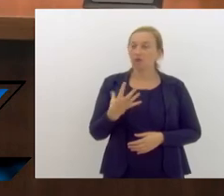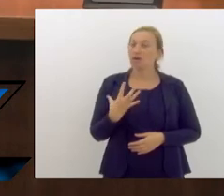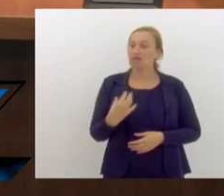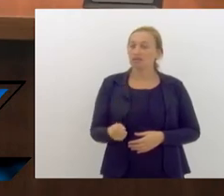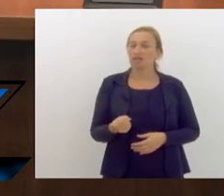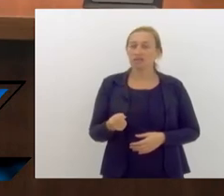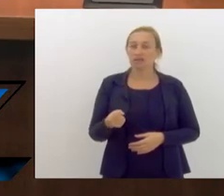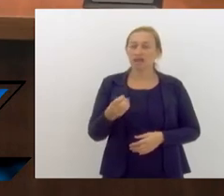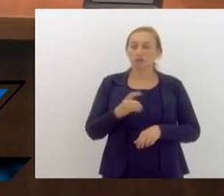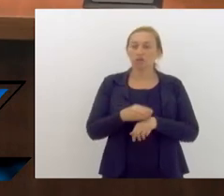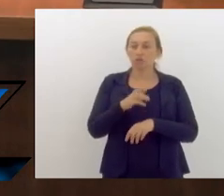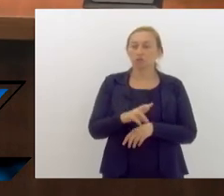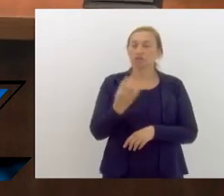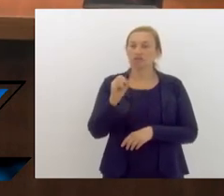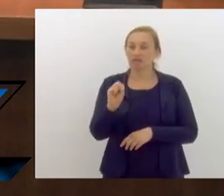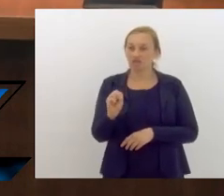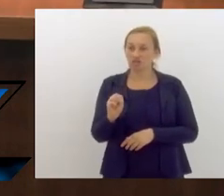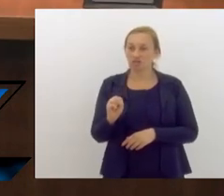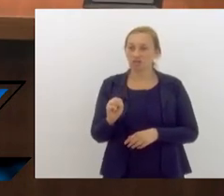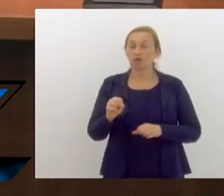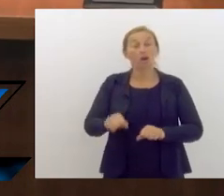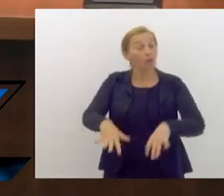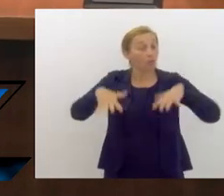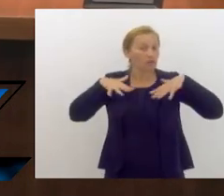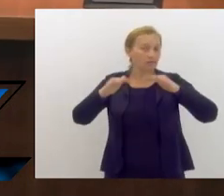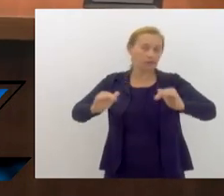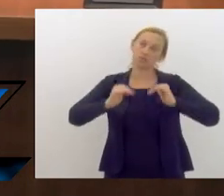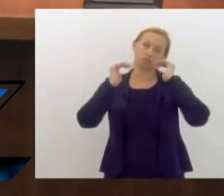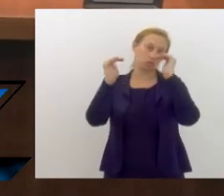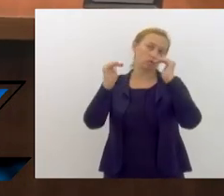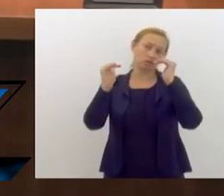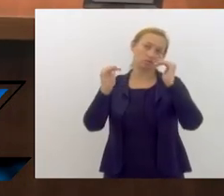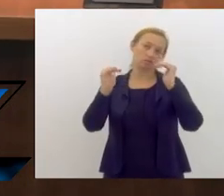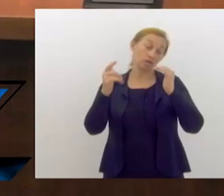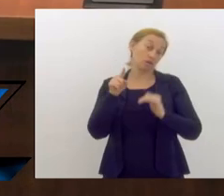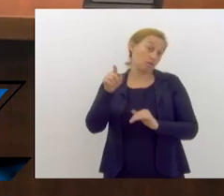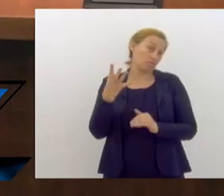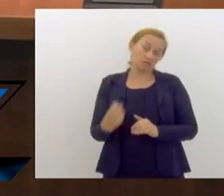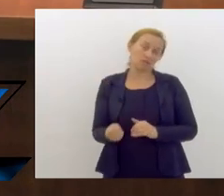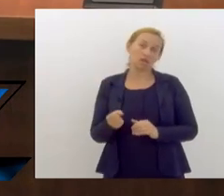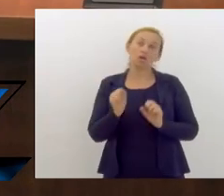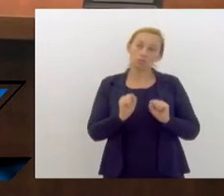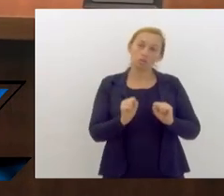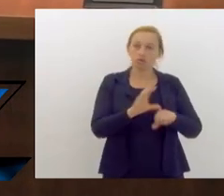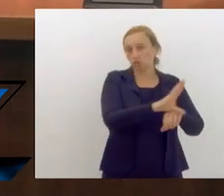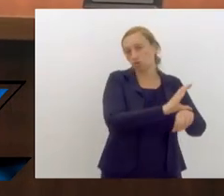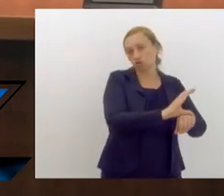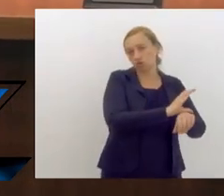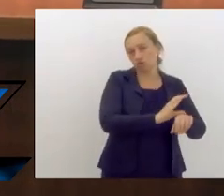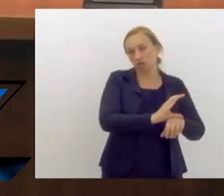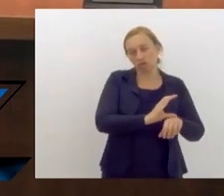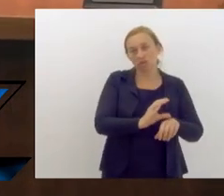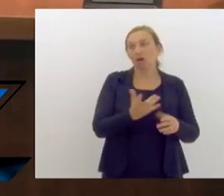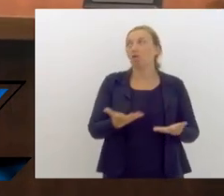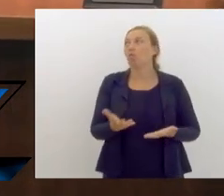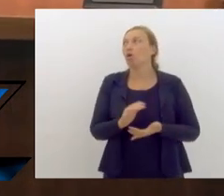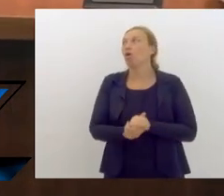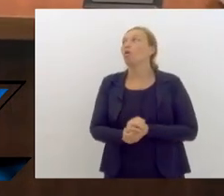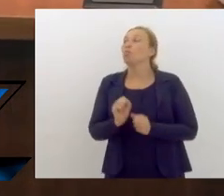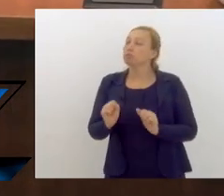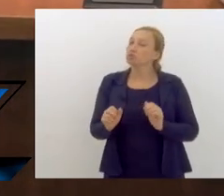é o plenário que é soberano Ele Decide projeto pode ser constitucional pode ser um projeto